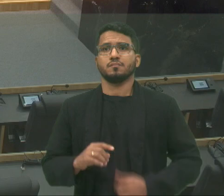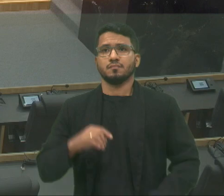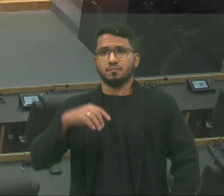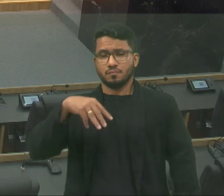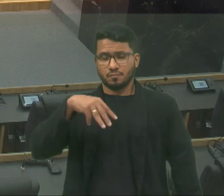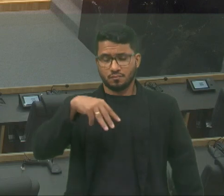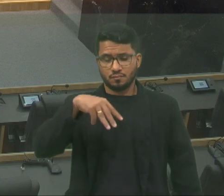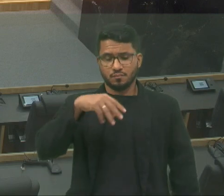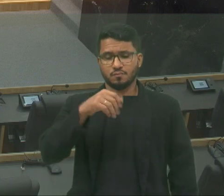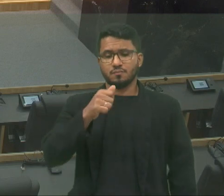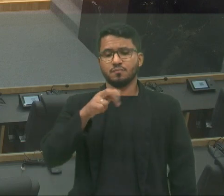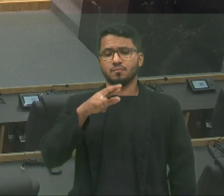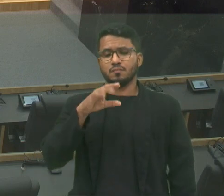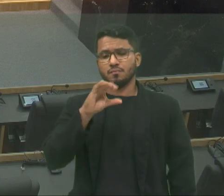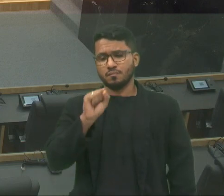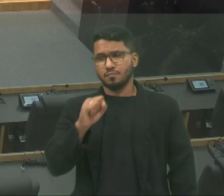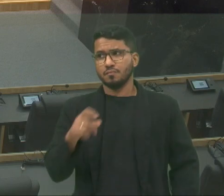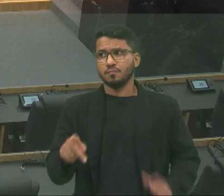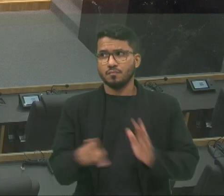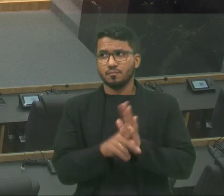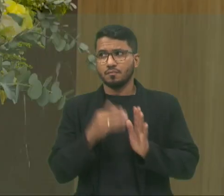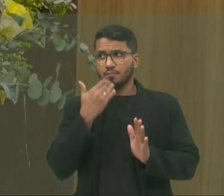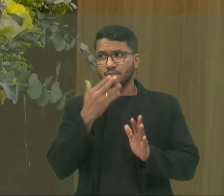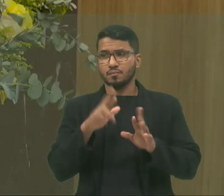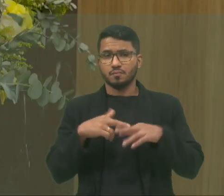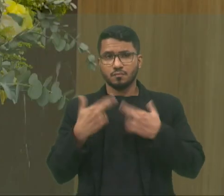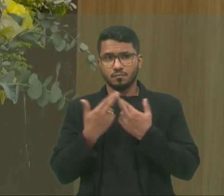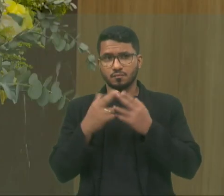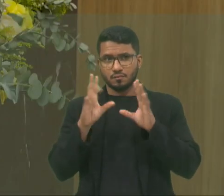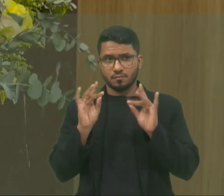autor dessa proposição,